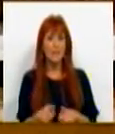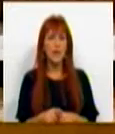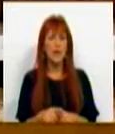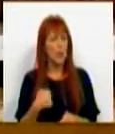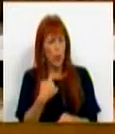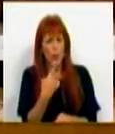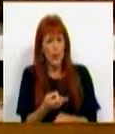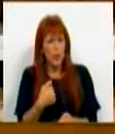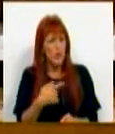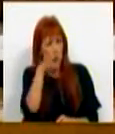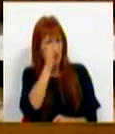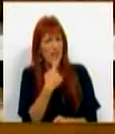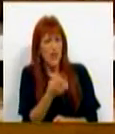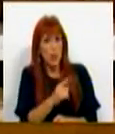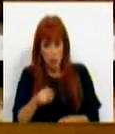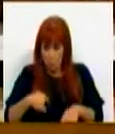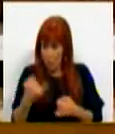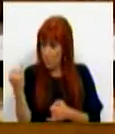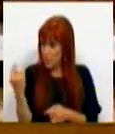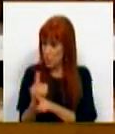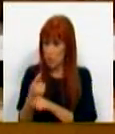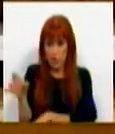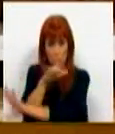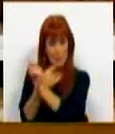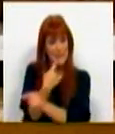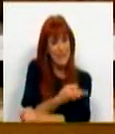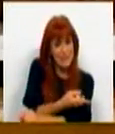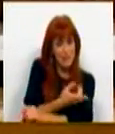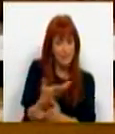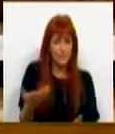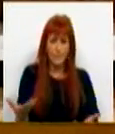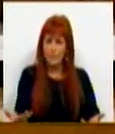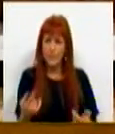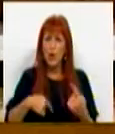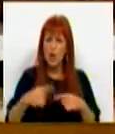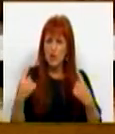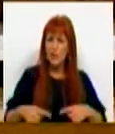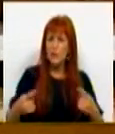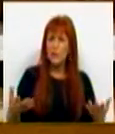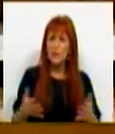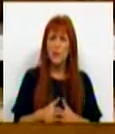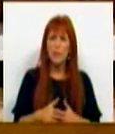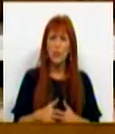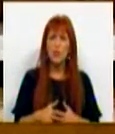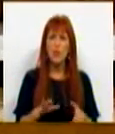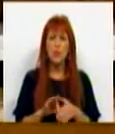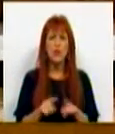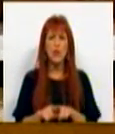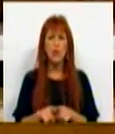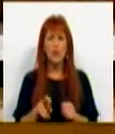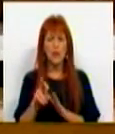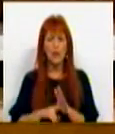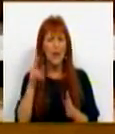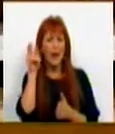eu que o digo, não é o Governo que o diz, são as próprias instituições europeias que o dizem. Nós temos, e quem ler o relatório dos